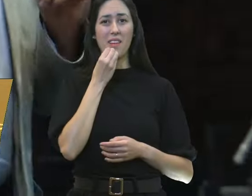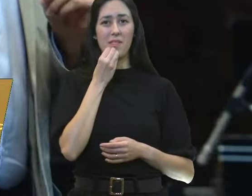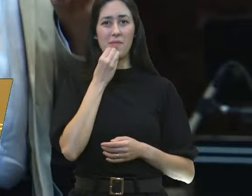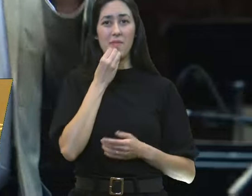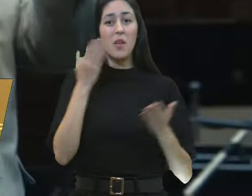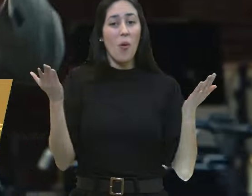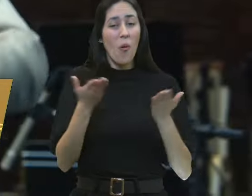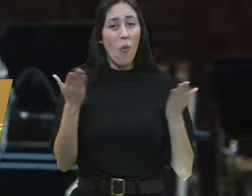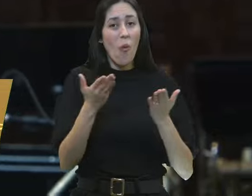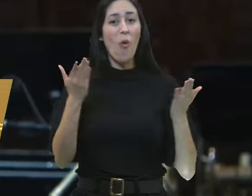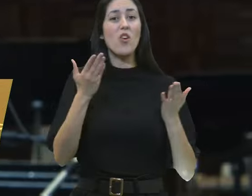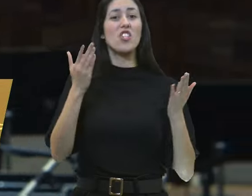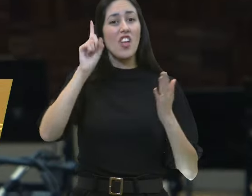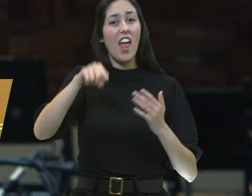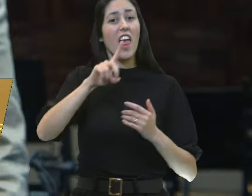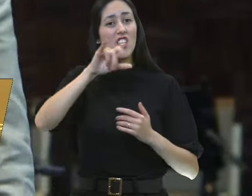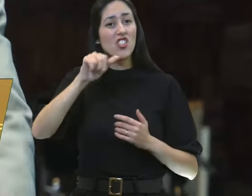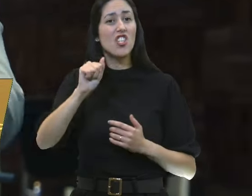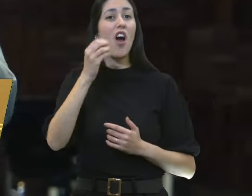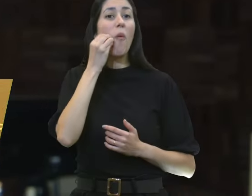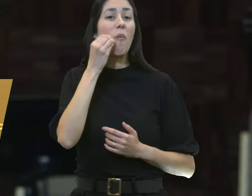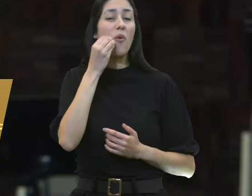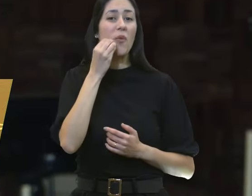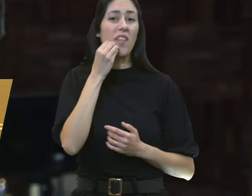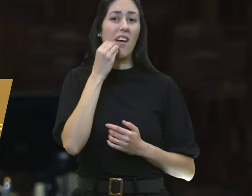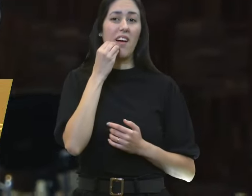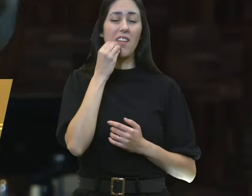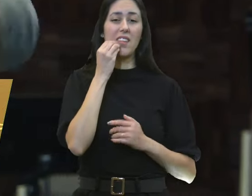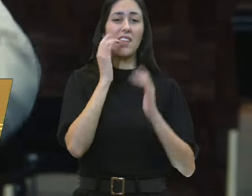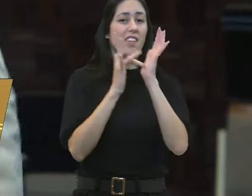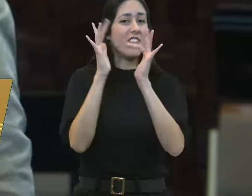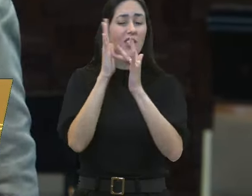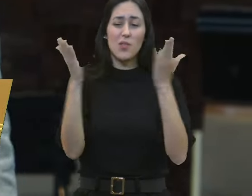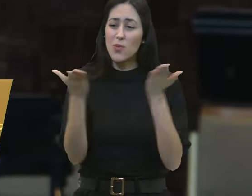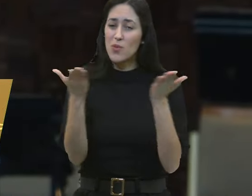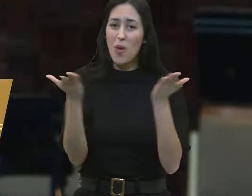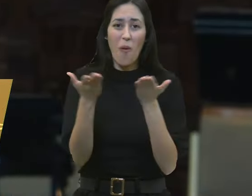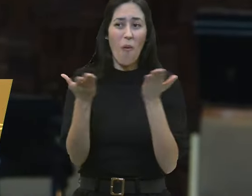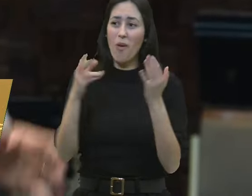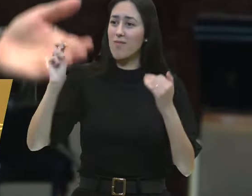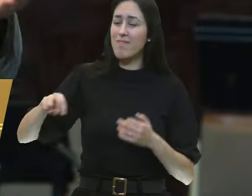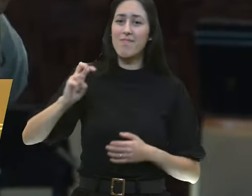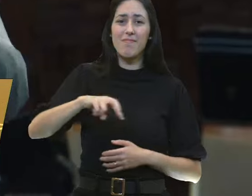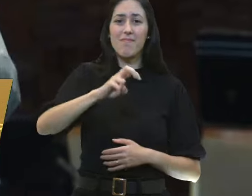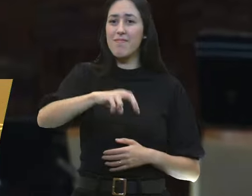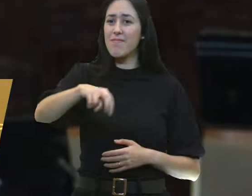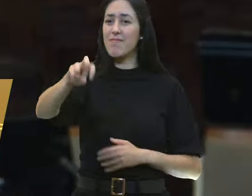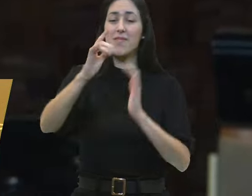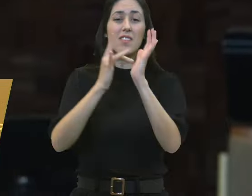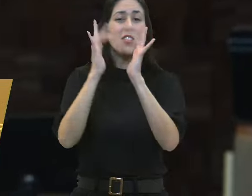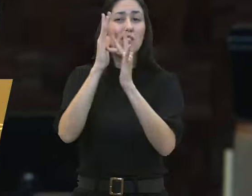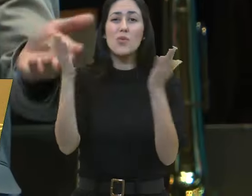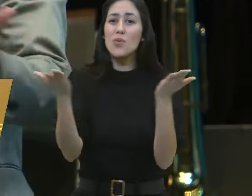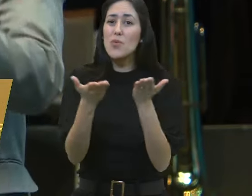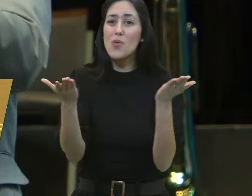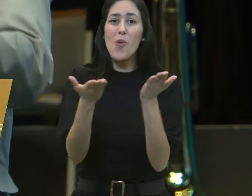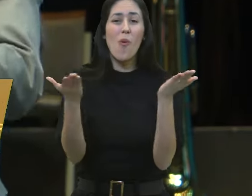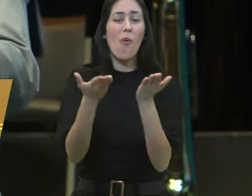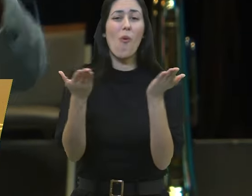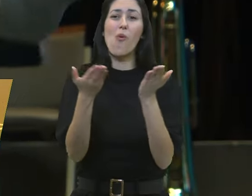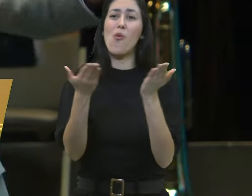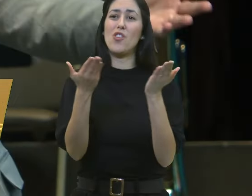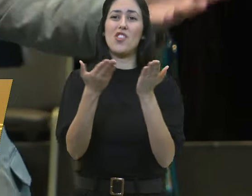da oportunidade para você. Hoje é o dia que Jesus está passando aqui nesse lugar. Hoje é o dia que ele colocou uma multidão do seu lado